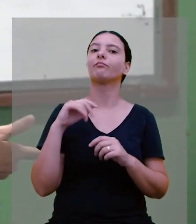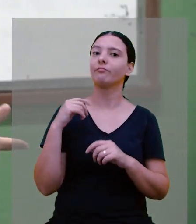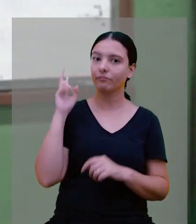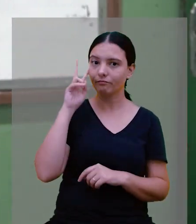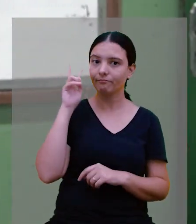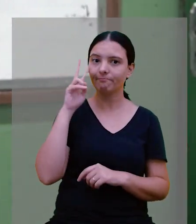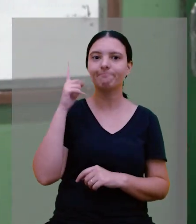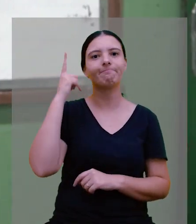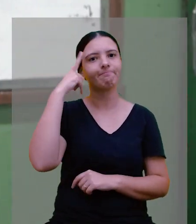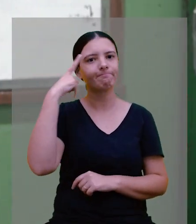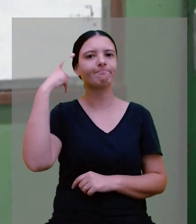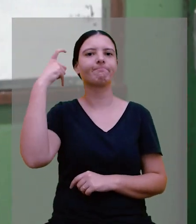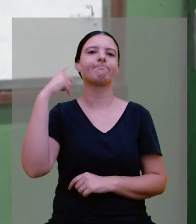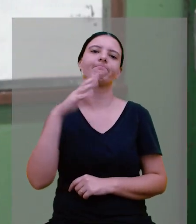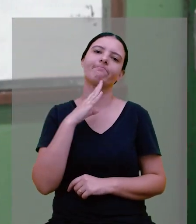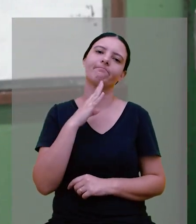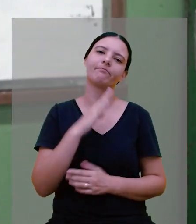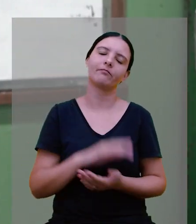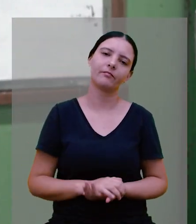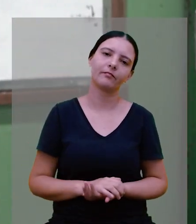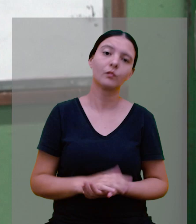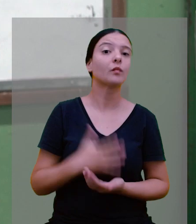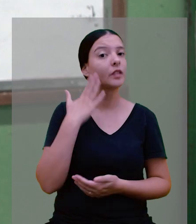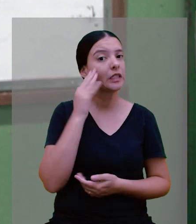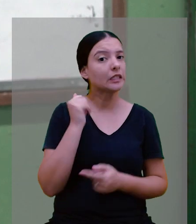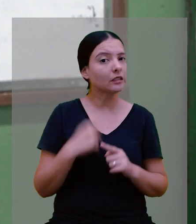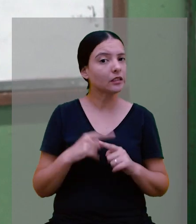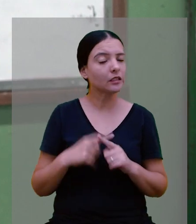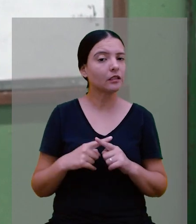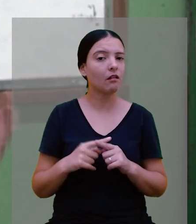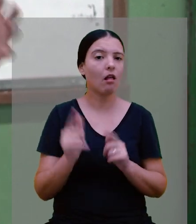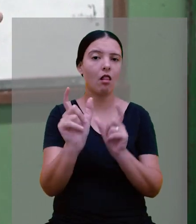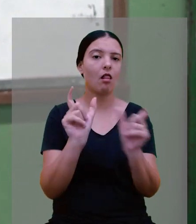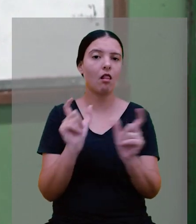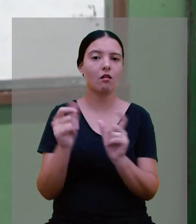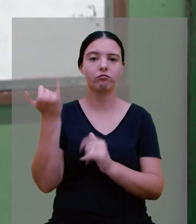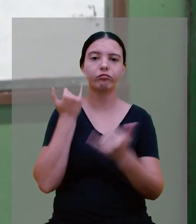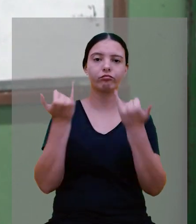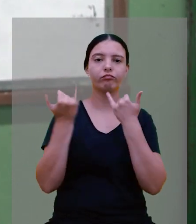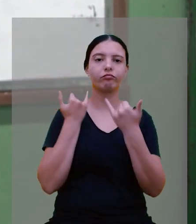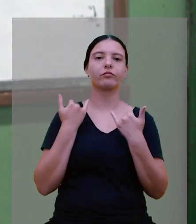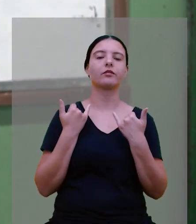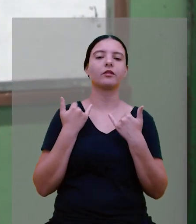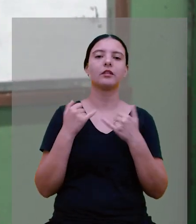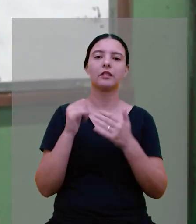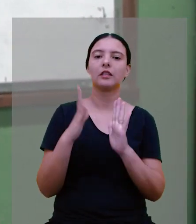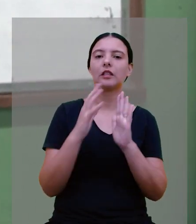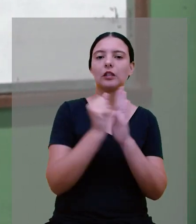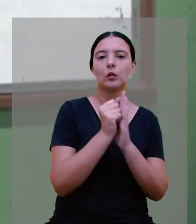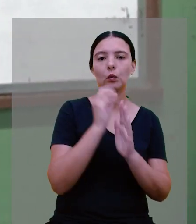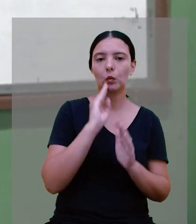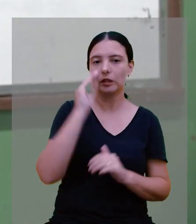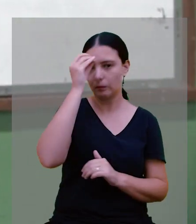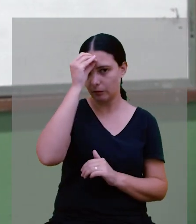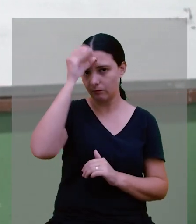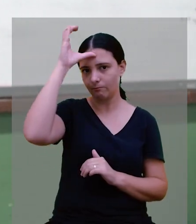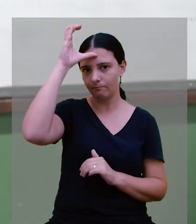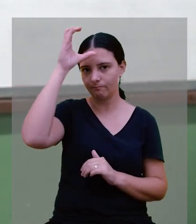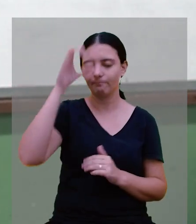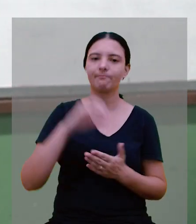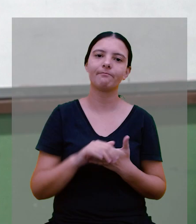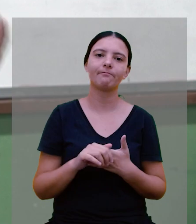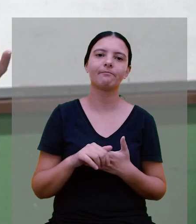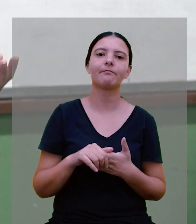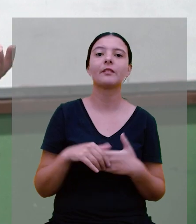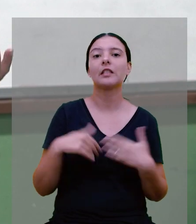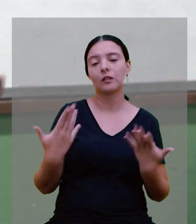de violência. Eu só sei porque a palavra trouxe até aqui. Porque a palavra registra e acumula o conhecimento. Então, é